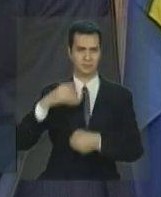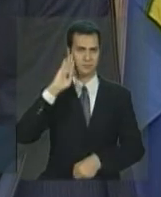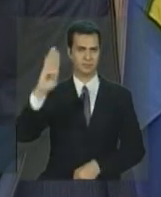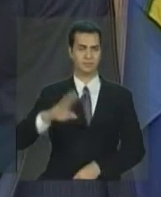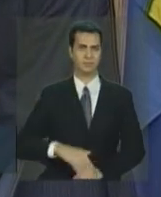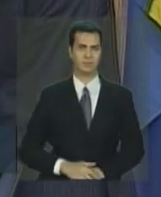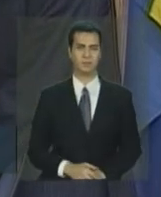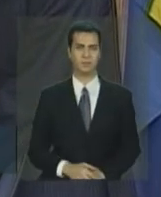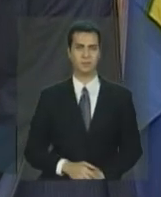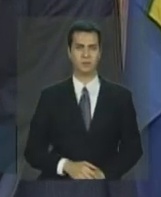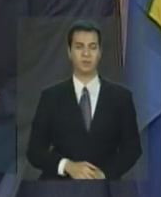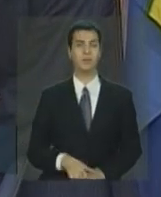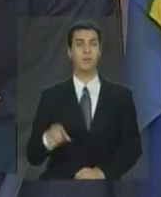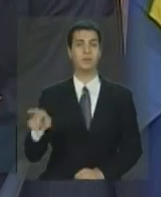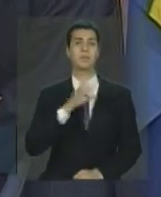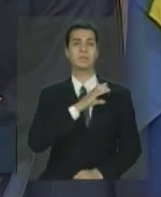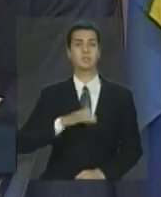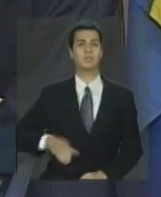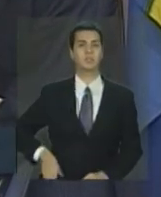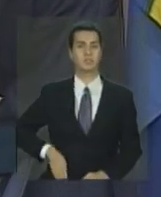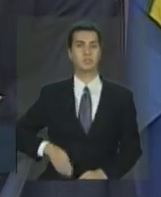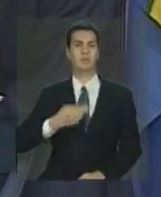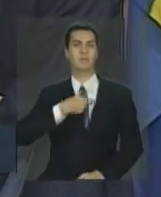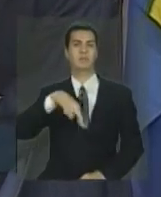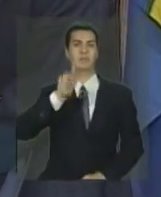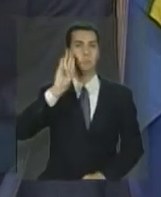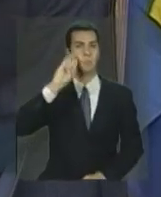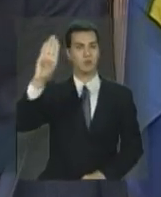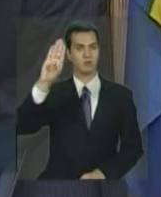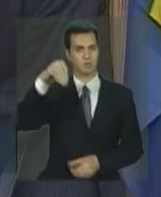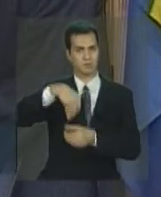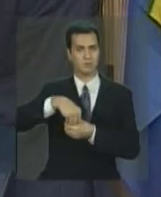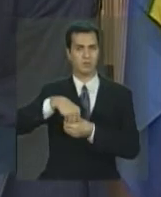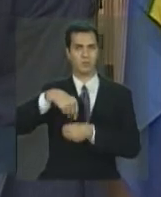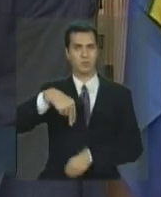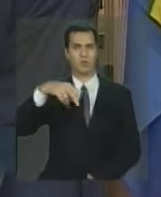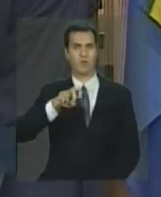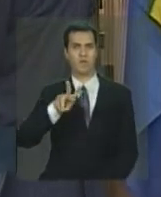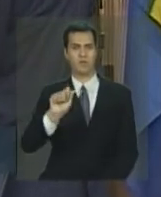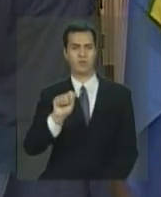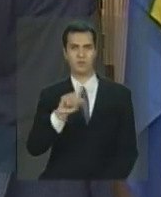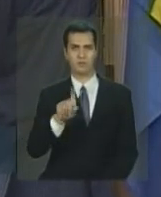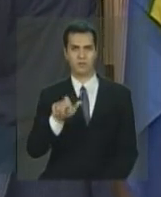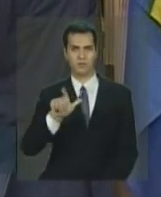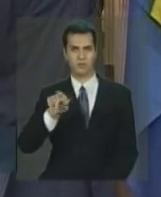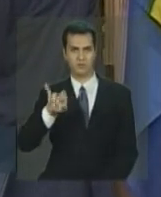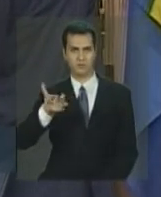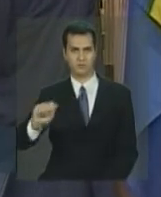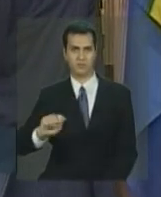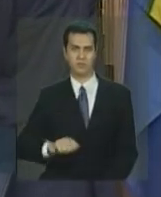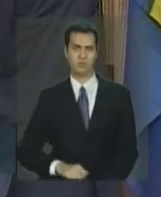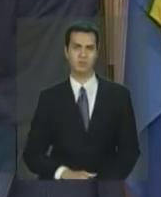O cristianismo é a religião predominante na Nova Zelândia.